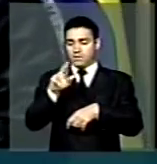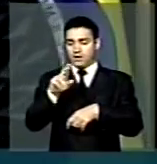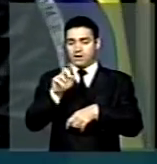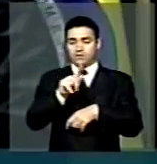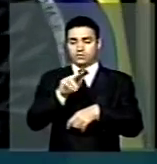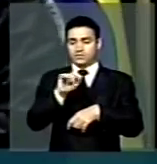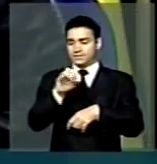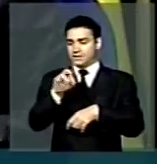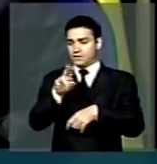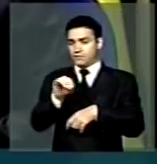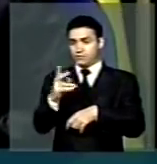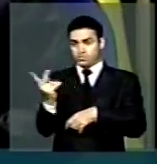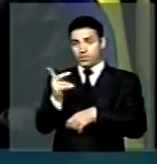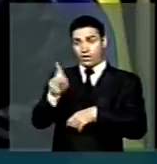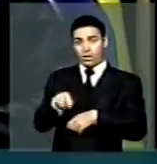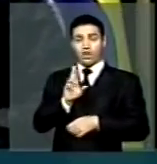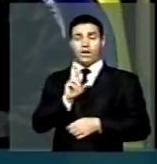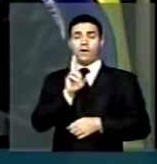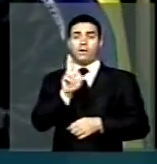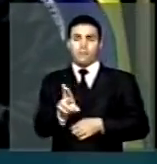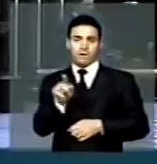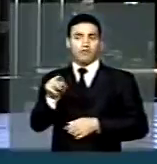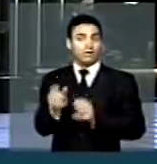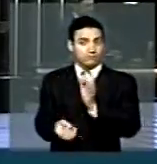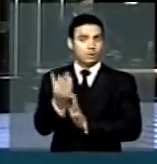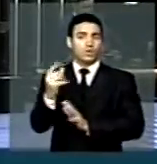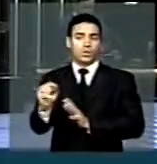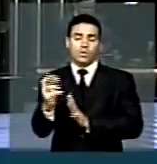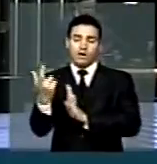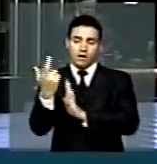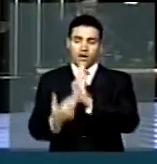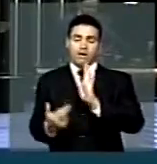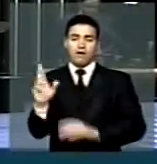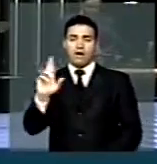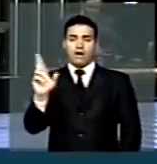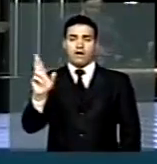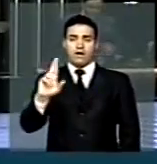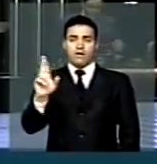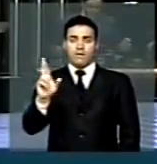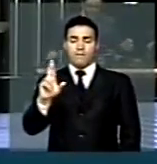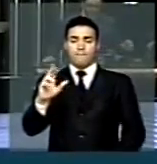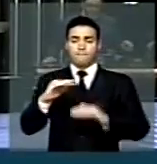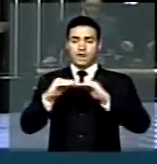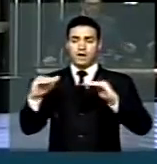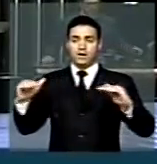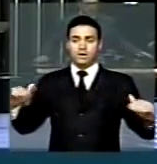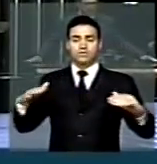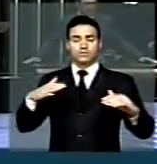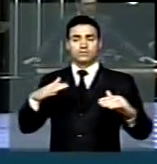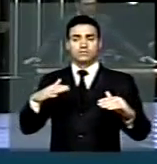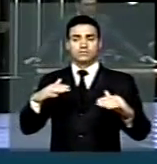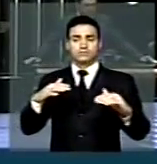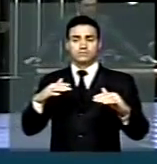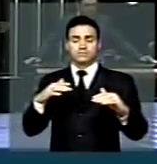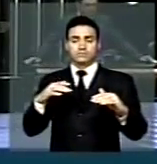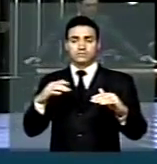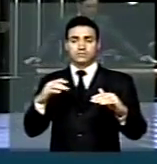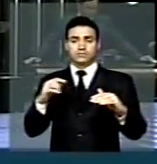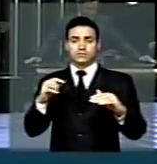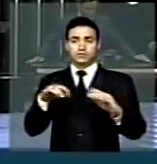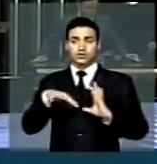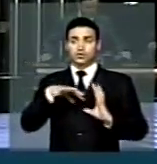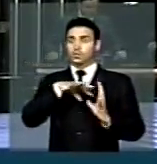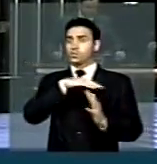demais formuladores do mais exitoso plano de estabilidade da moeda já implementado em todo o mundo,